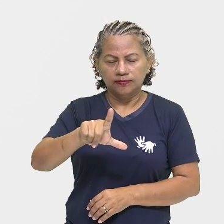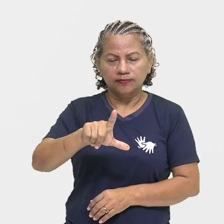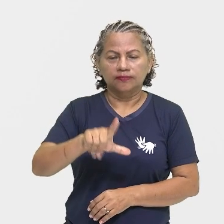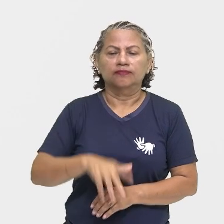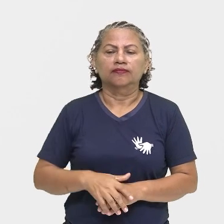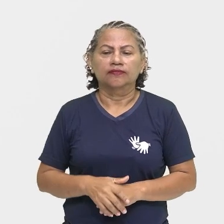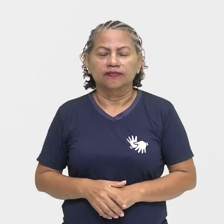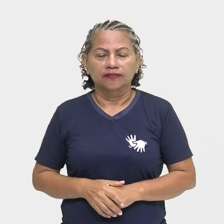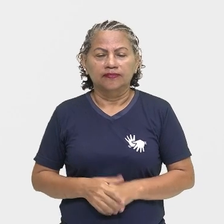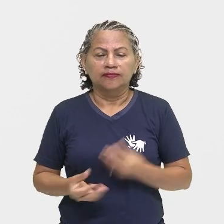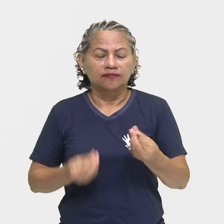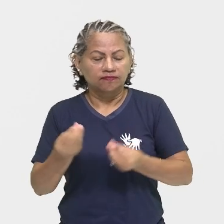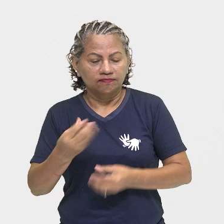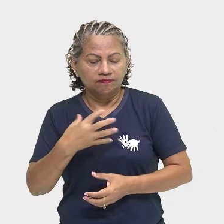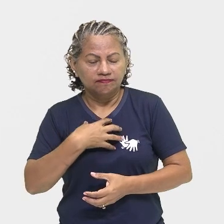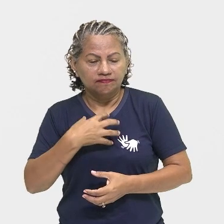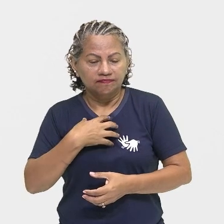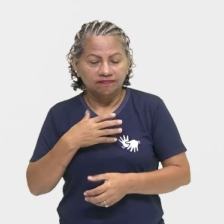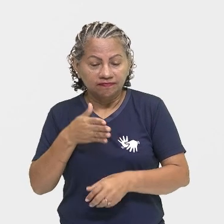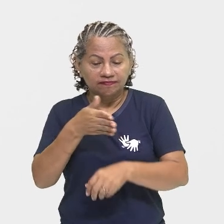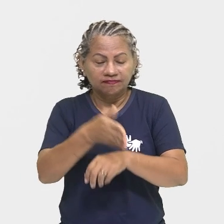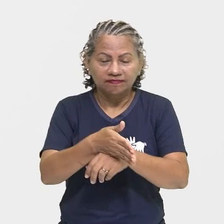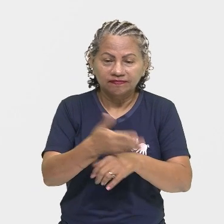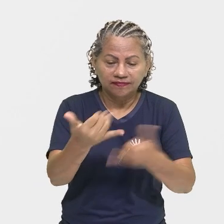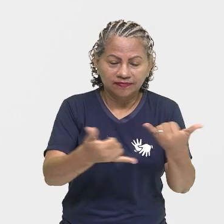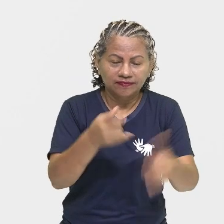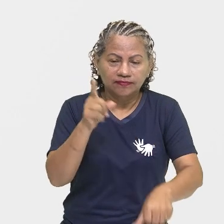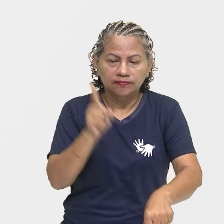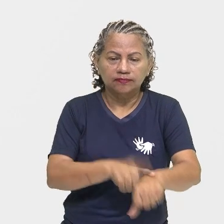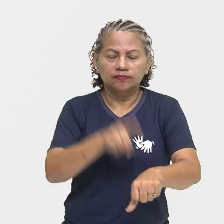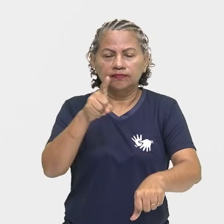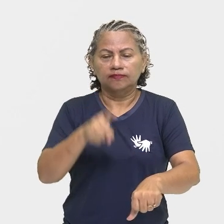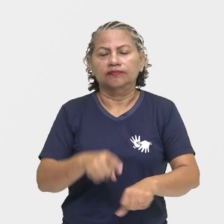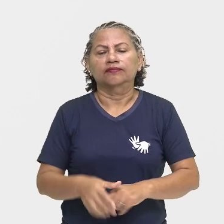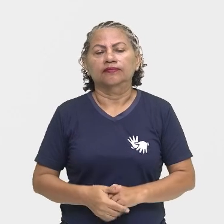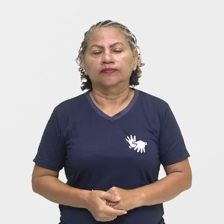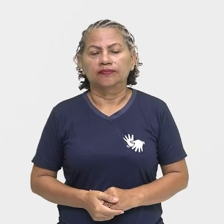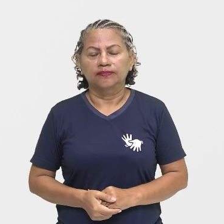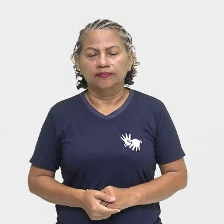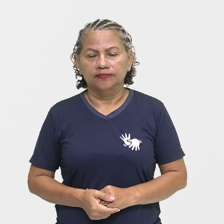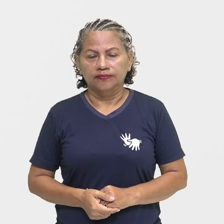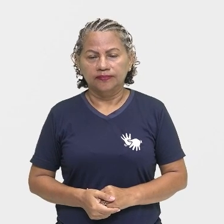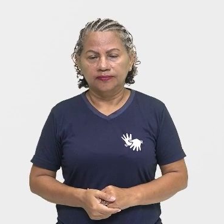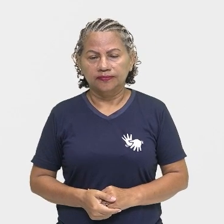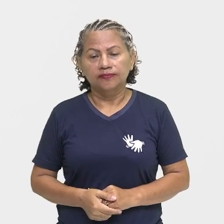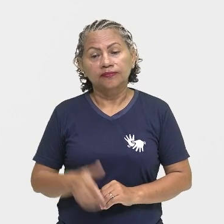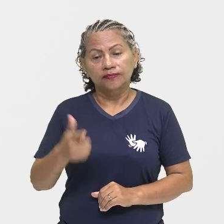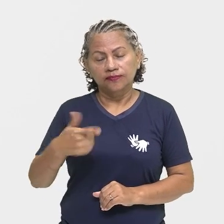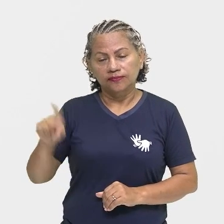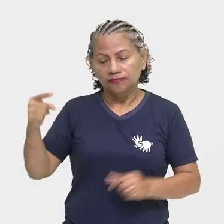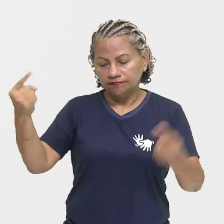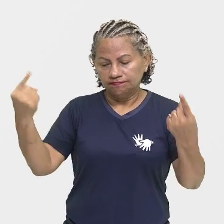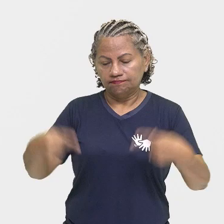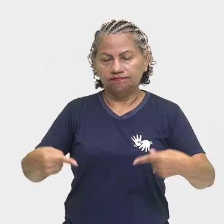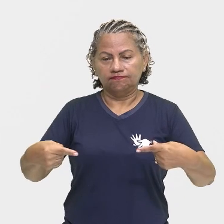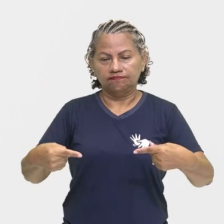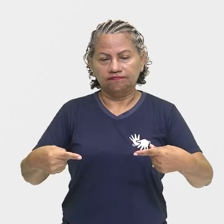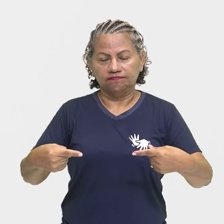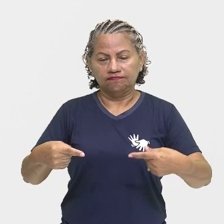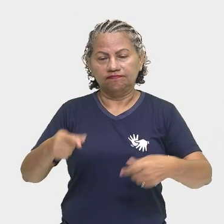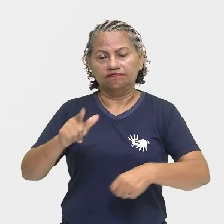ou simbólico e de exercer uma influência sobre os outros como um